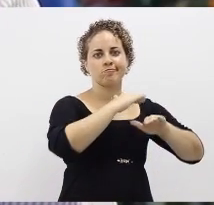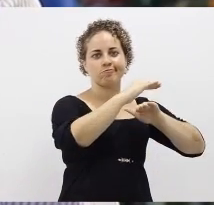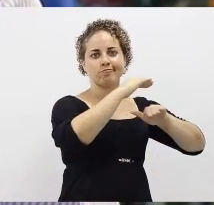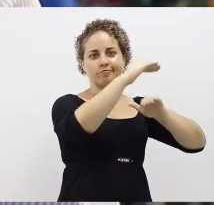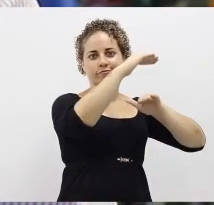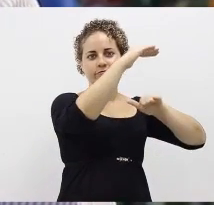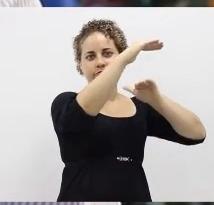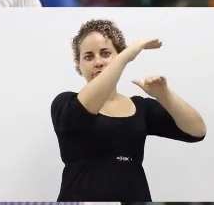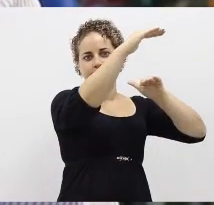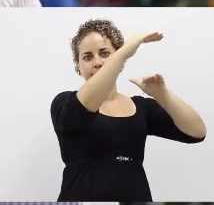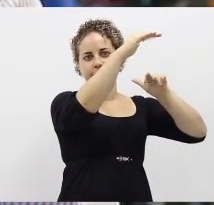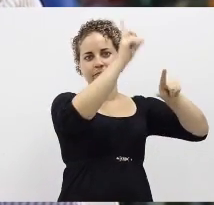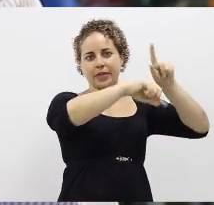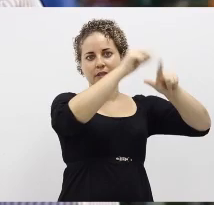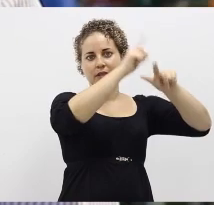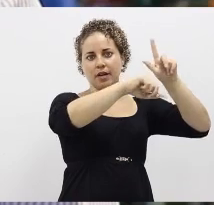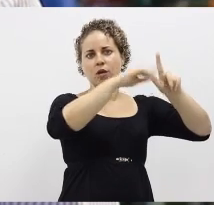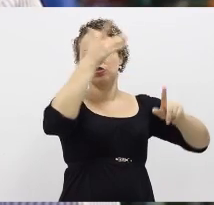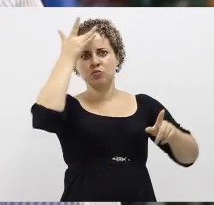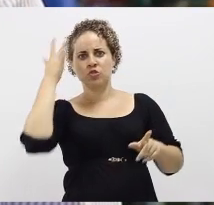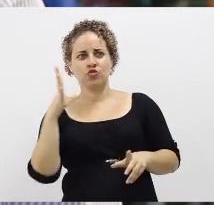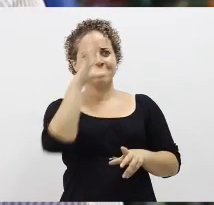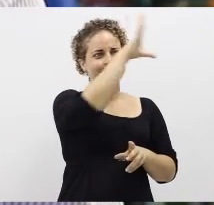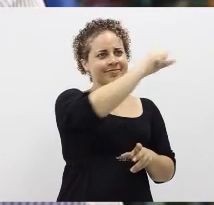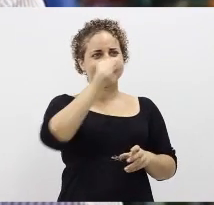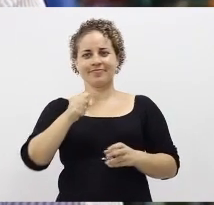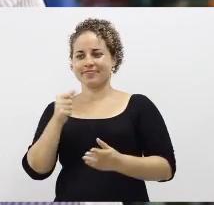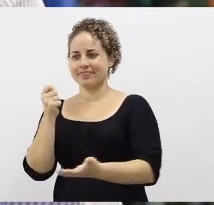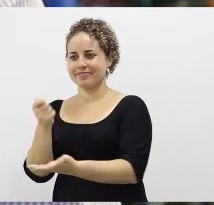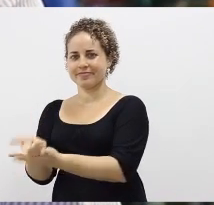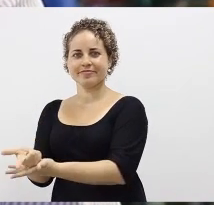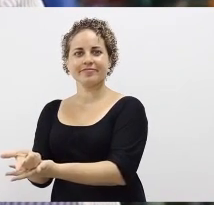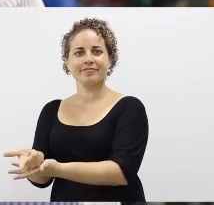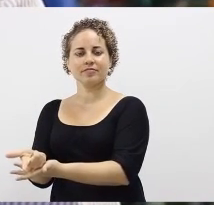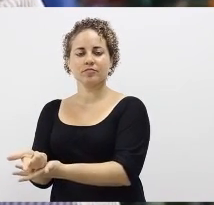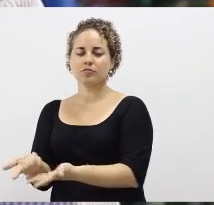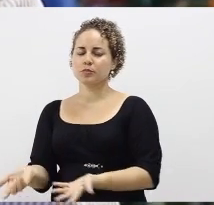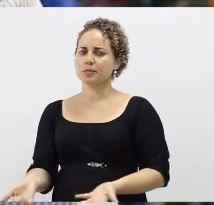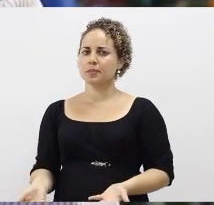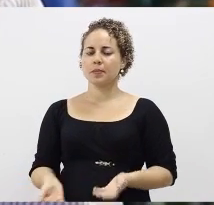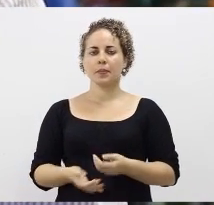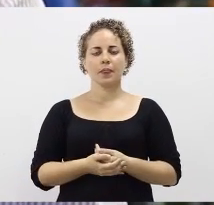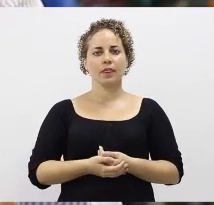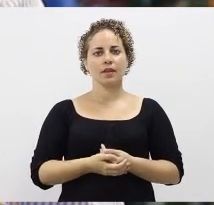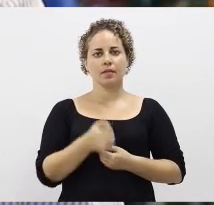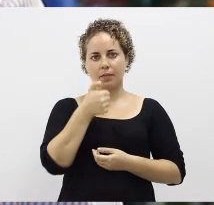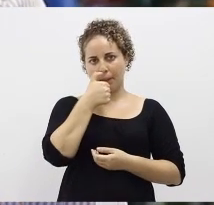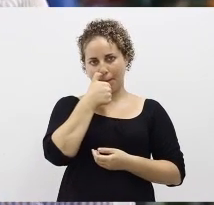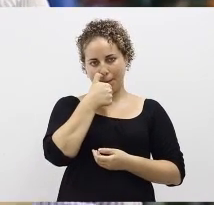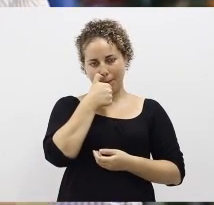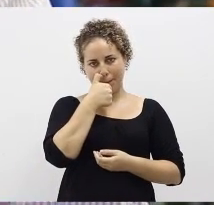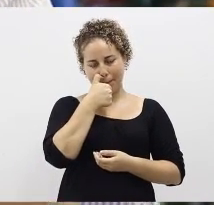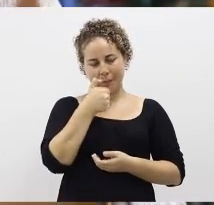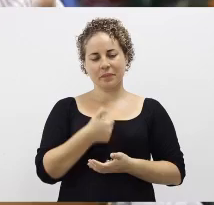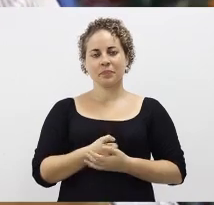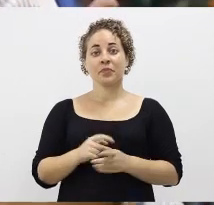nas prateleiras seriam vendidos. Mas acontece que nós estamos num